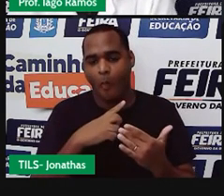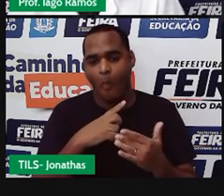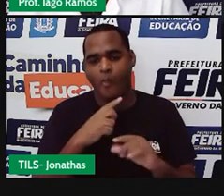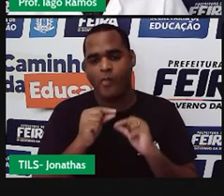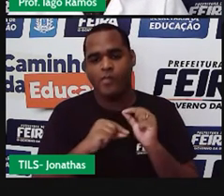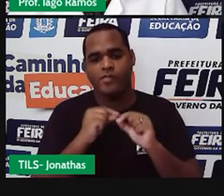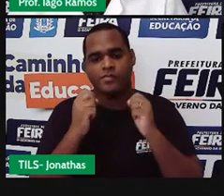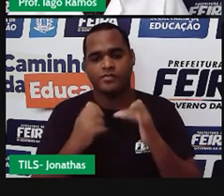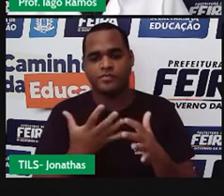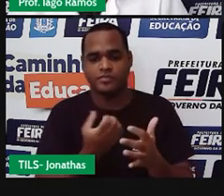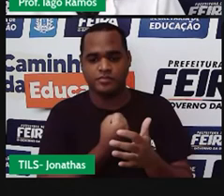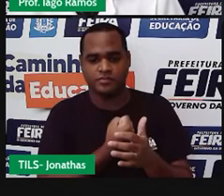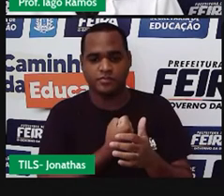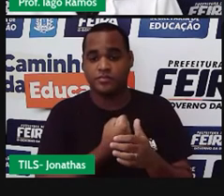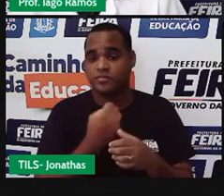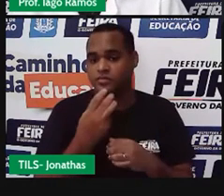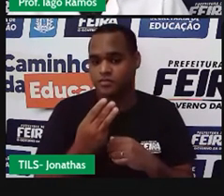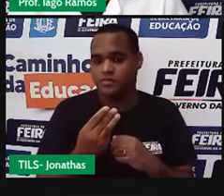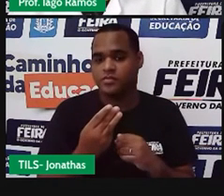3.